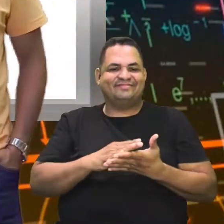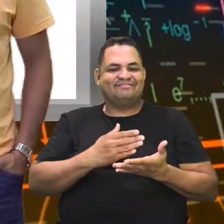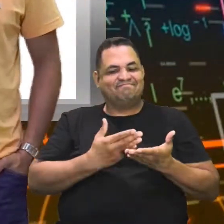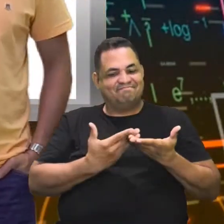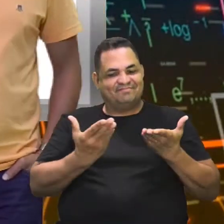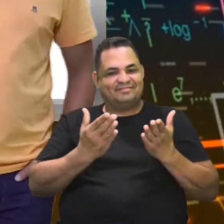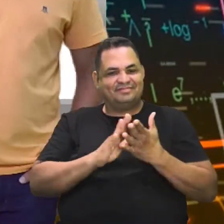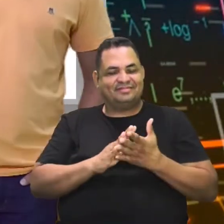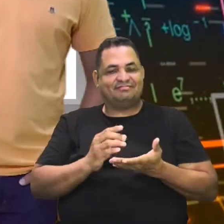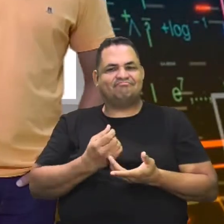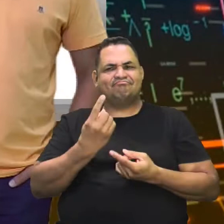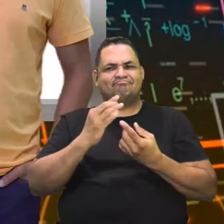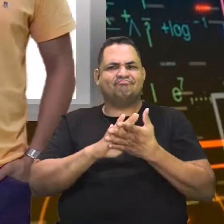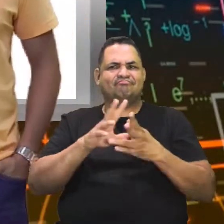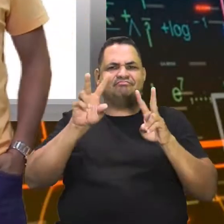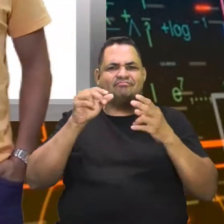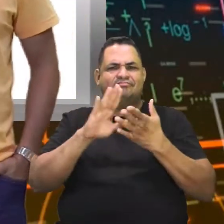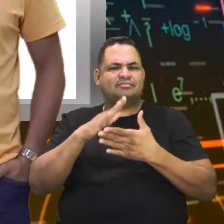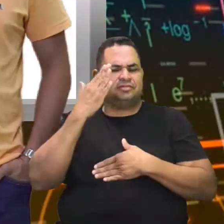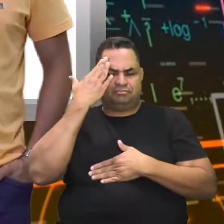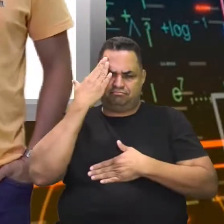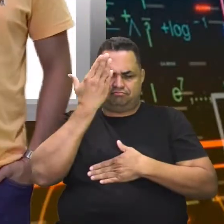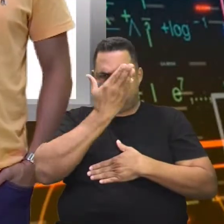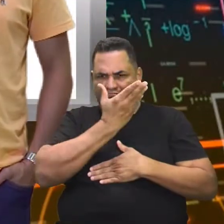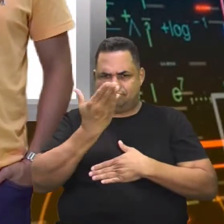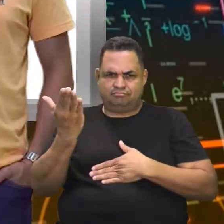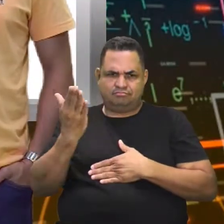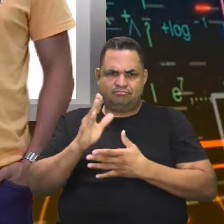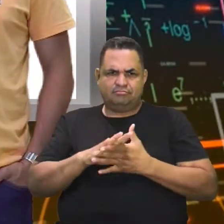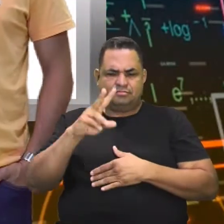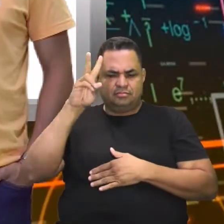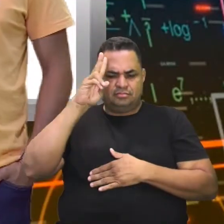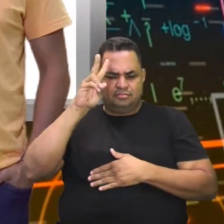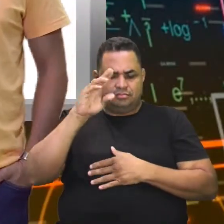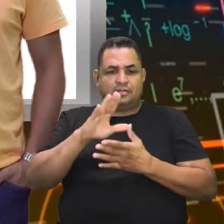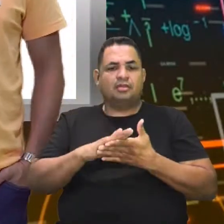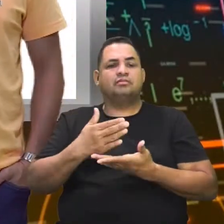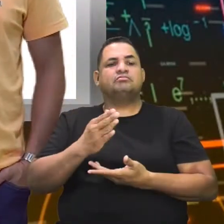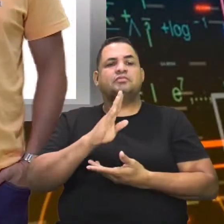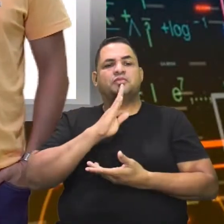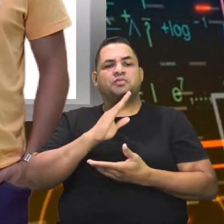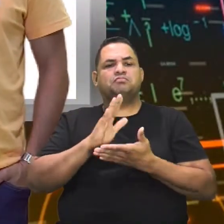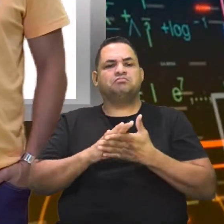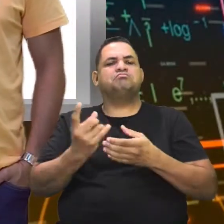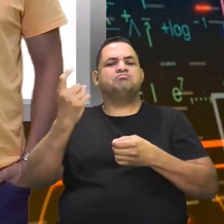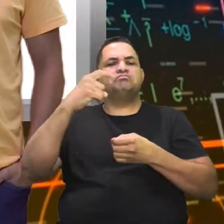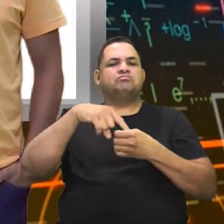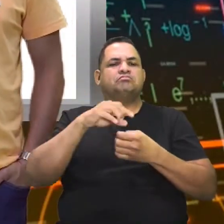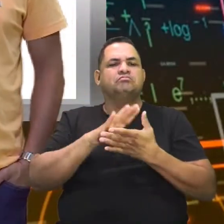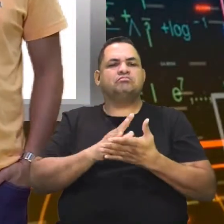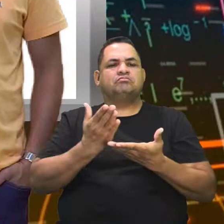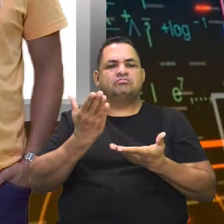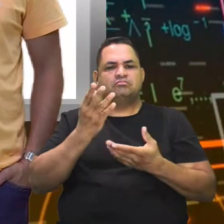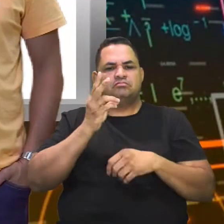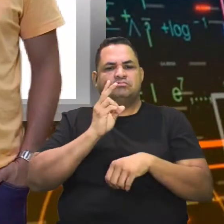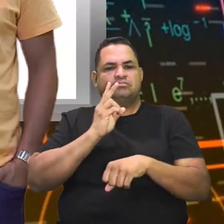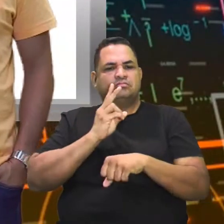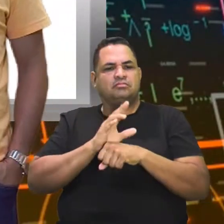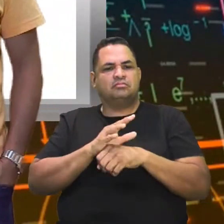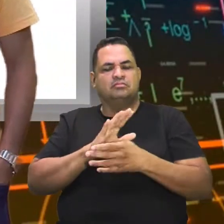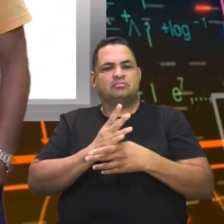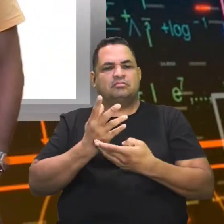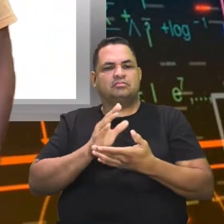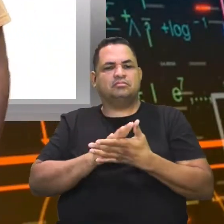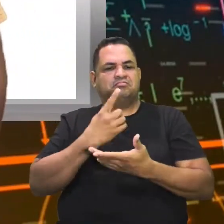Então, se algum assunto não ficou bem claro aqui, quando a gente está falando de rever e reconhecer, volta lá, vai lá no canal, assiste alguma